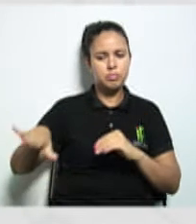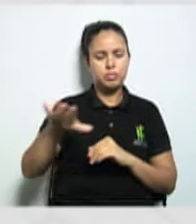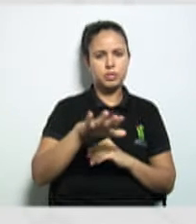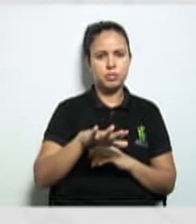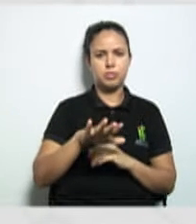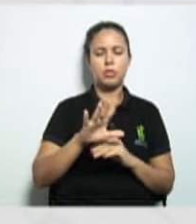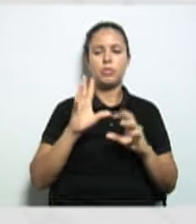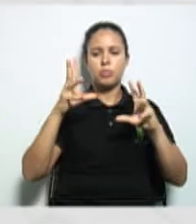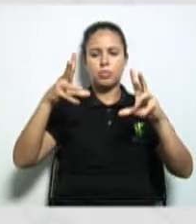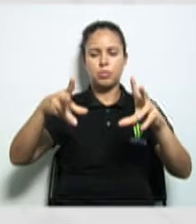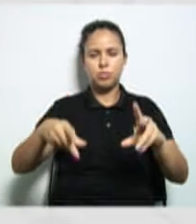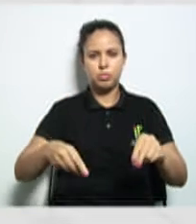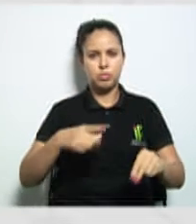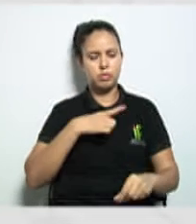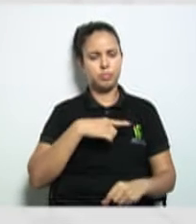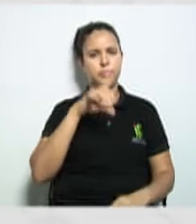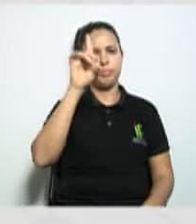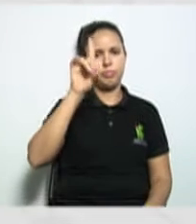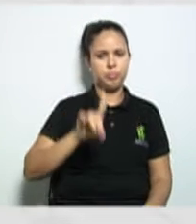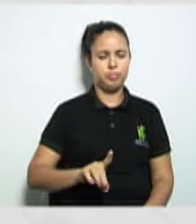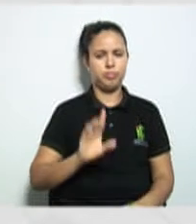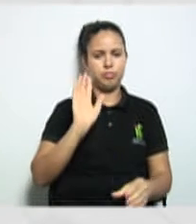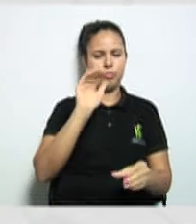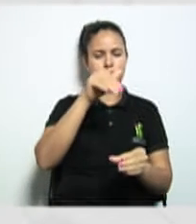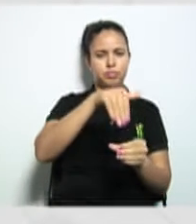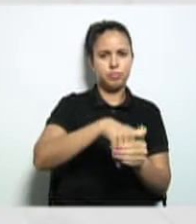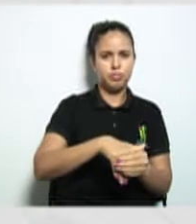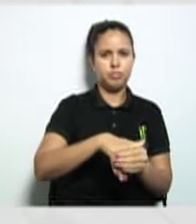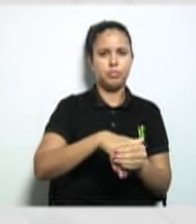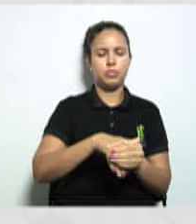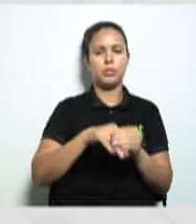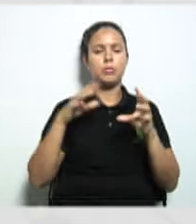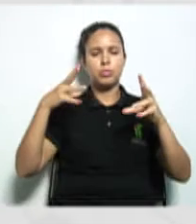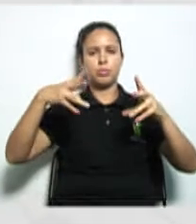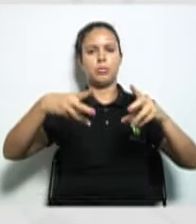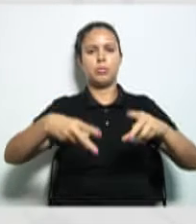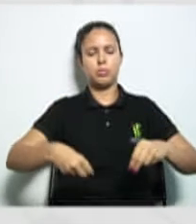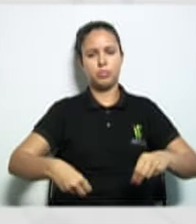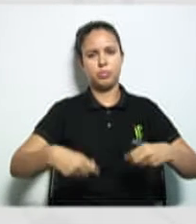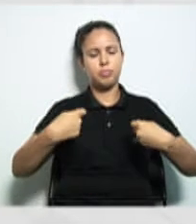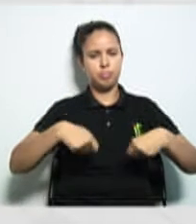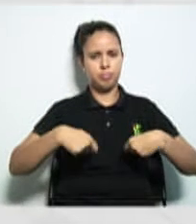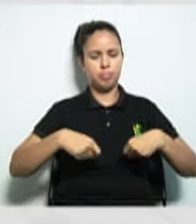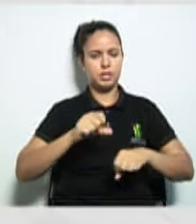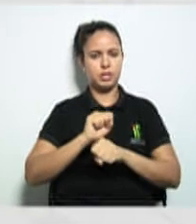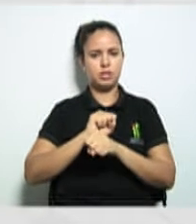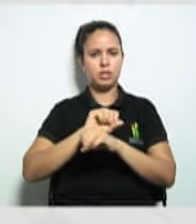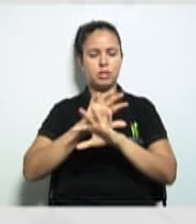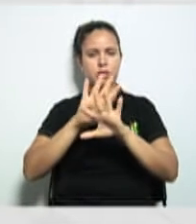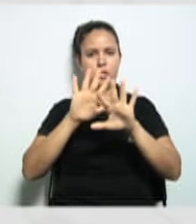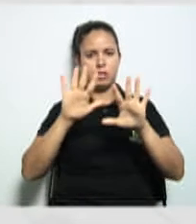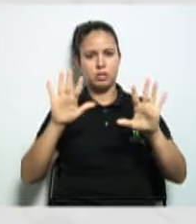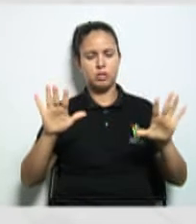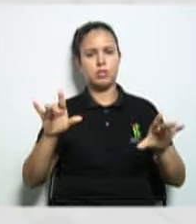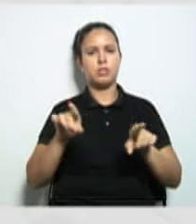ao voto e tudo tem que ser de forma transparente e com